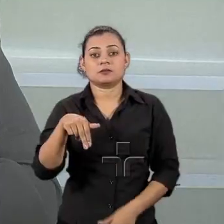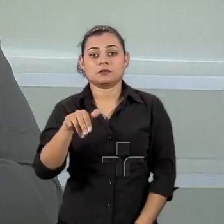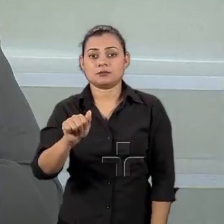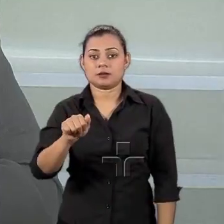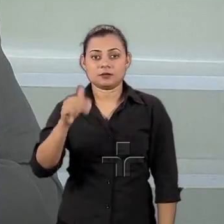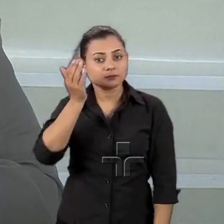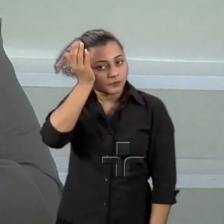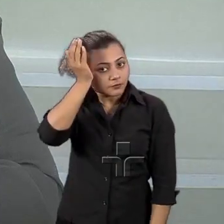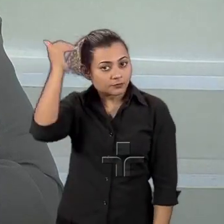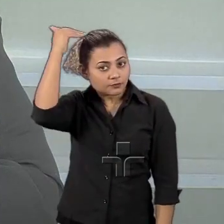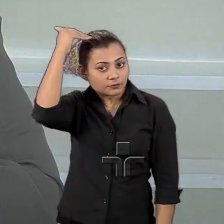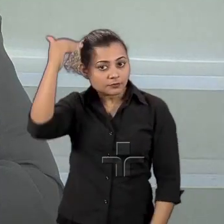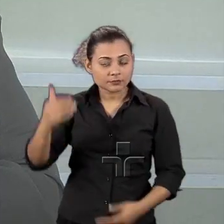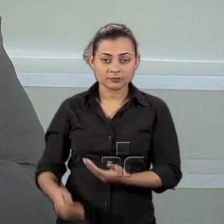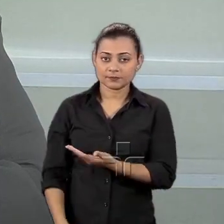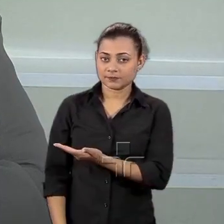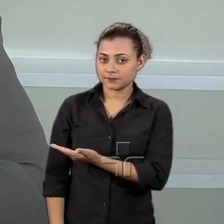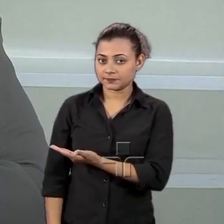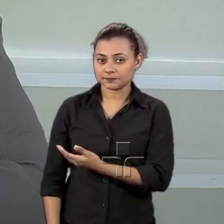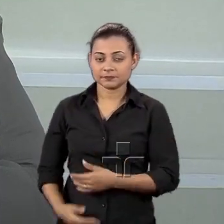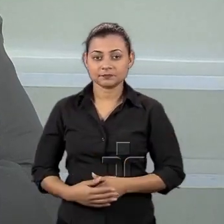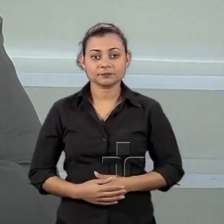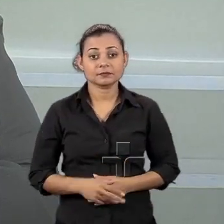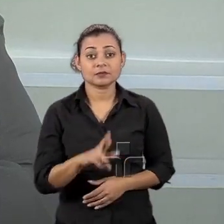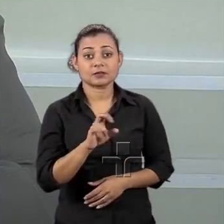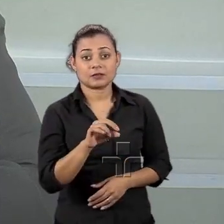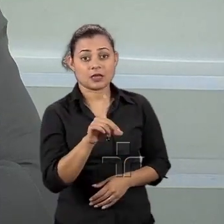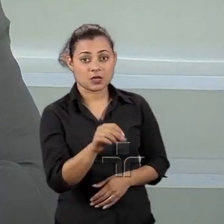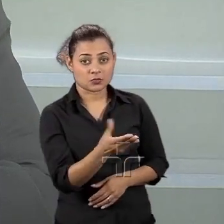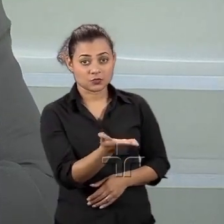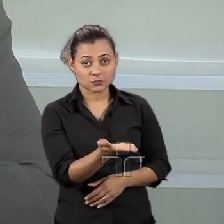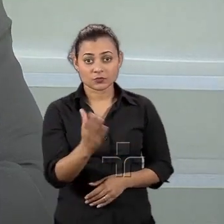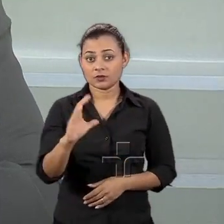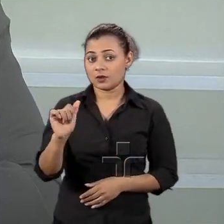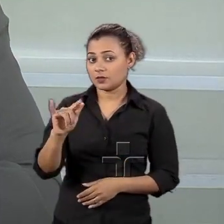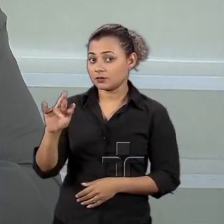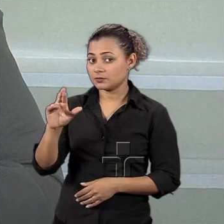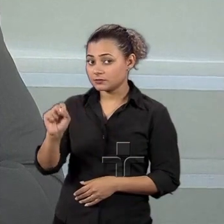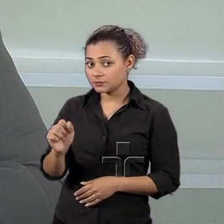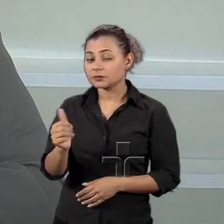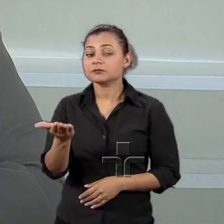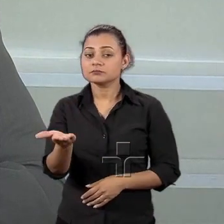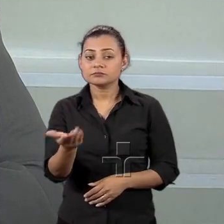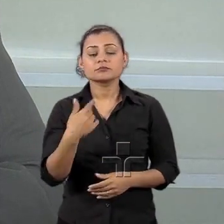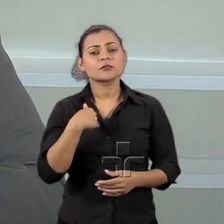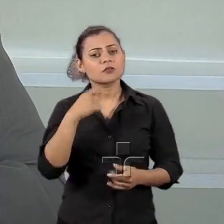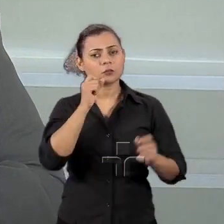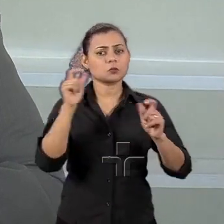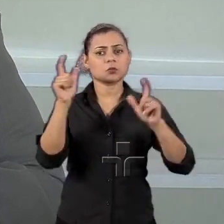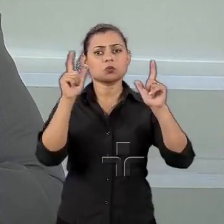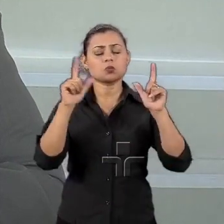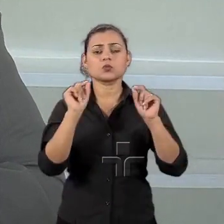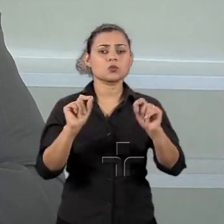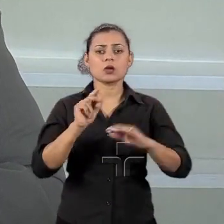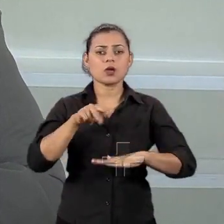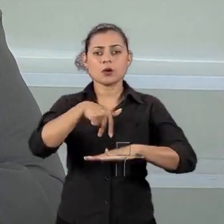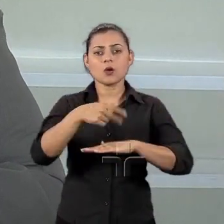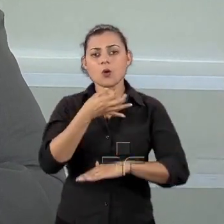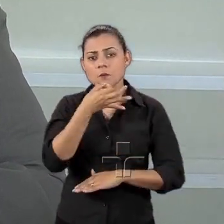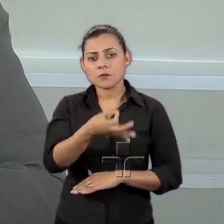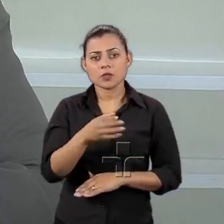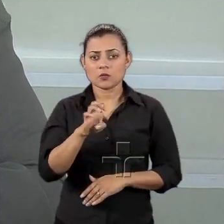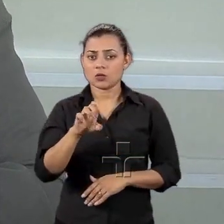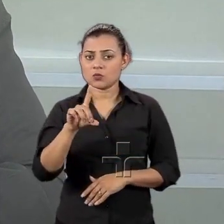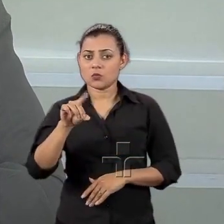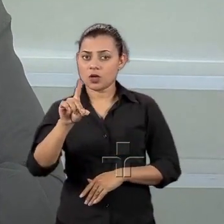Na verdade, Ricardo e Clarissa, eu fiquei muito impressionada com a posição do Eduardo Jorge. Primeiro, porque ele